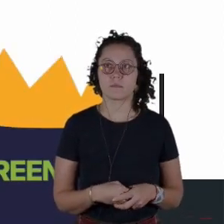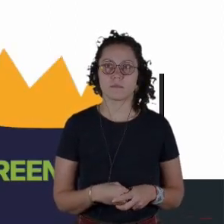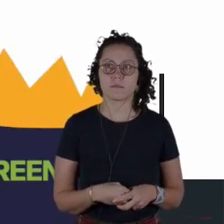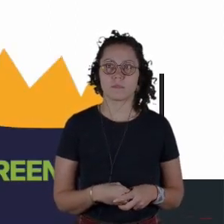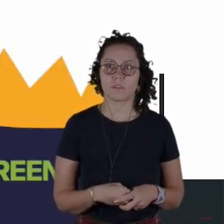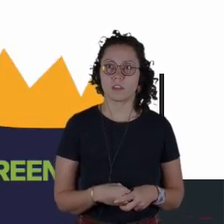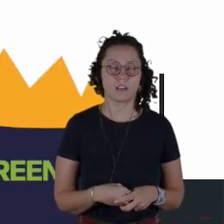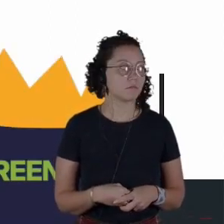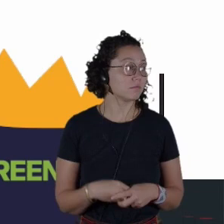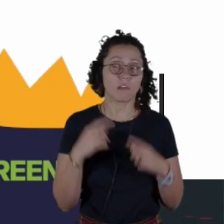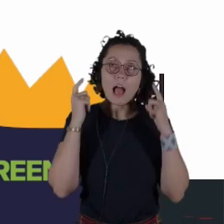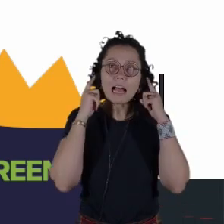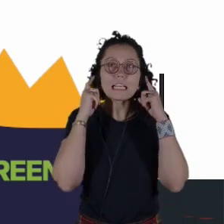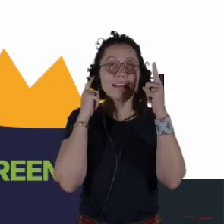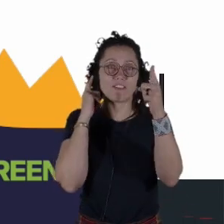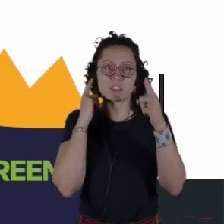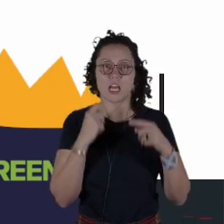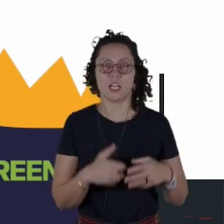não importa.